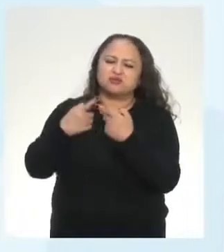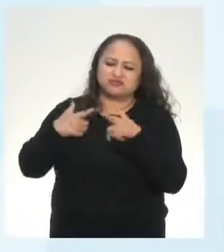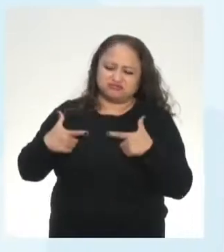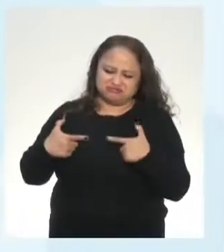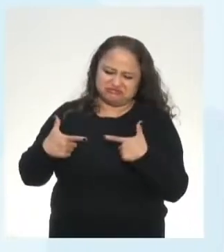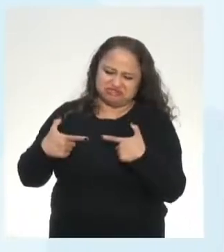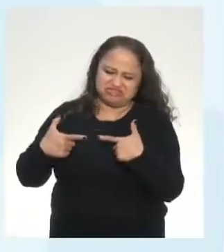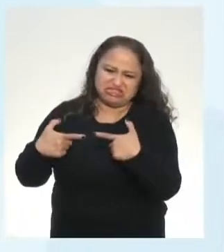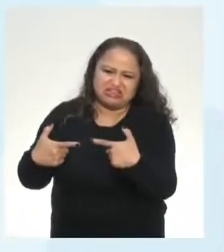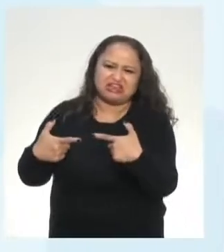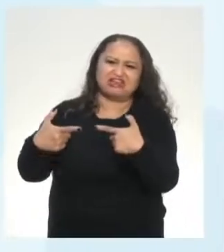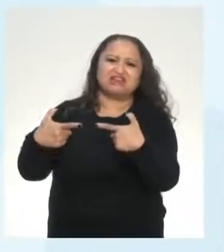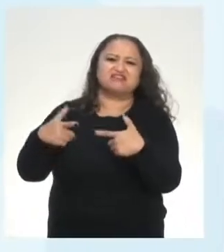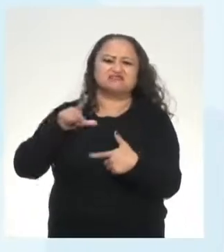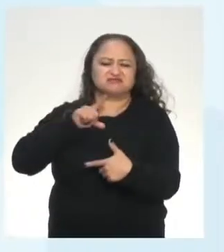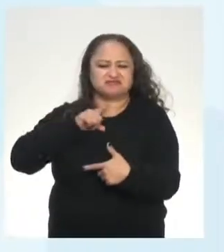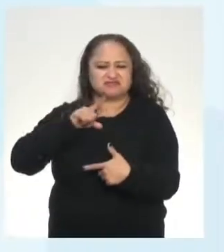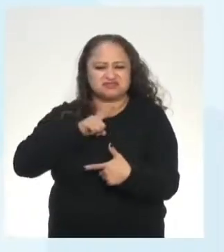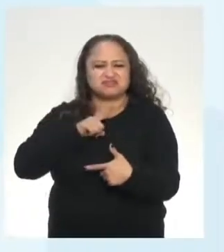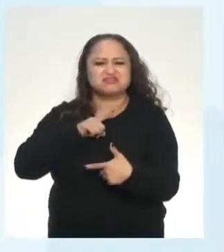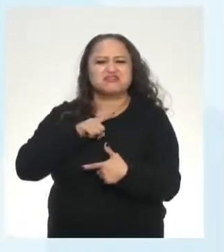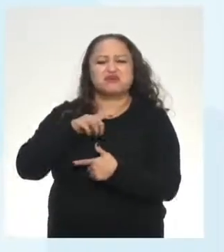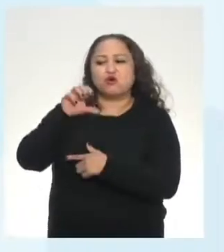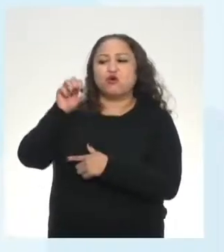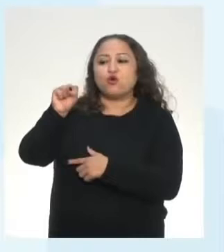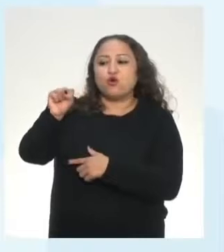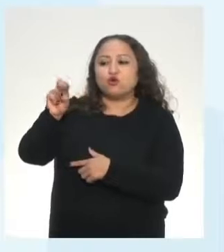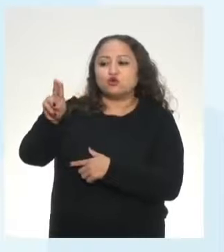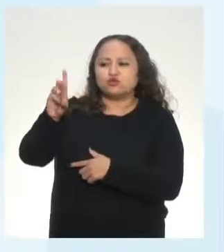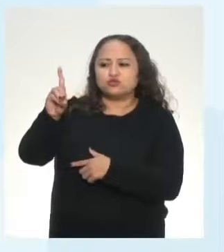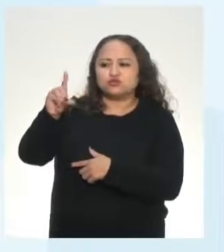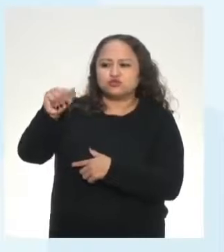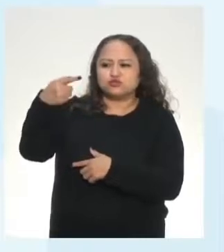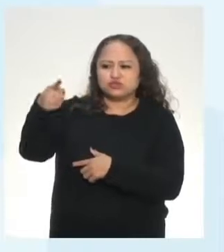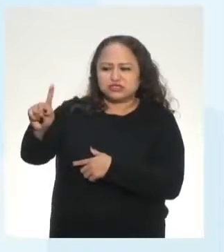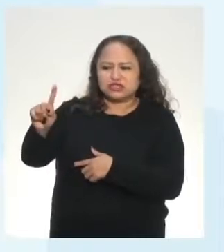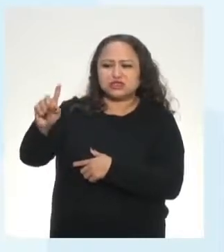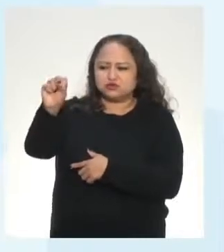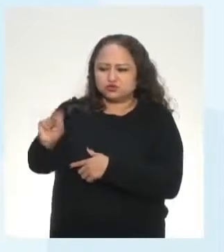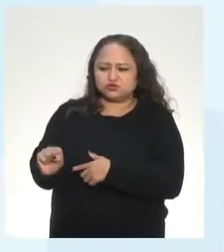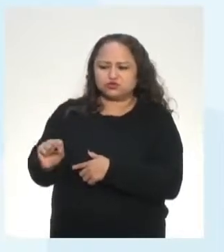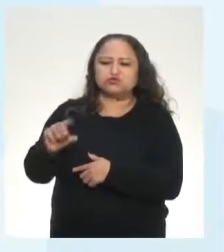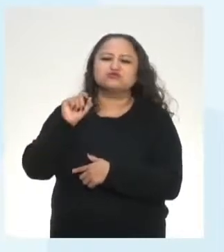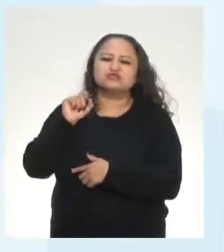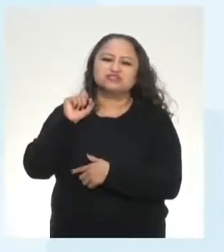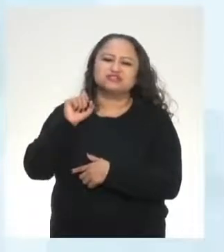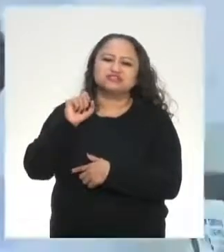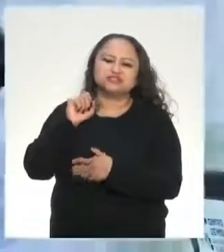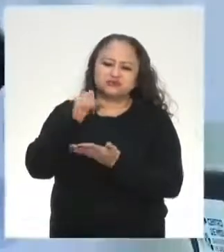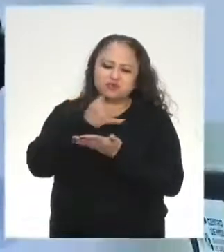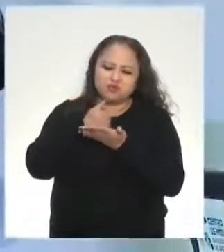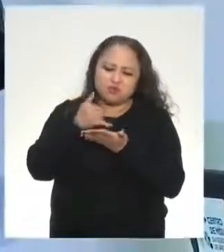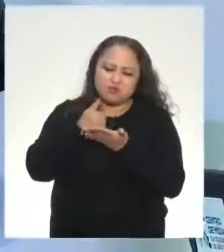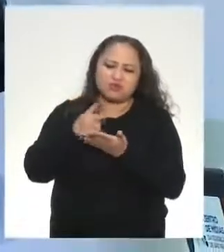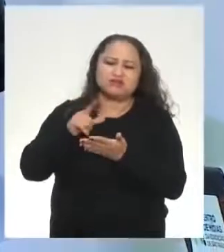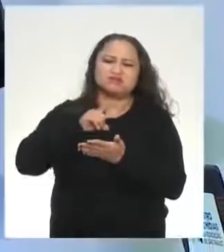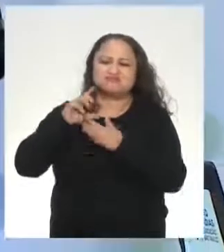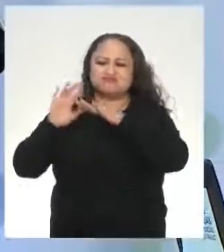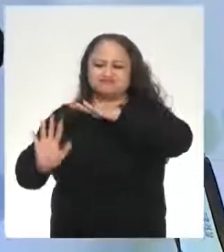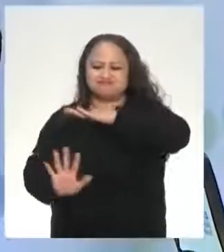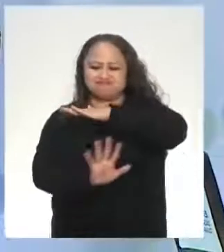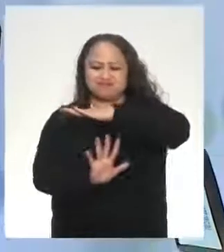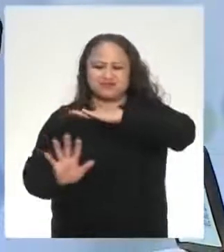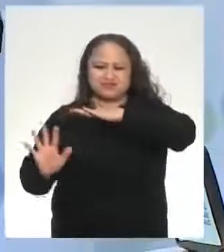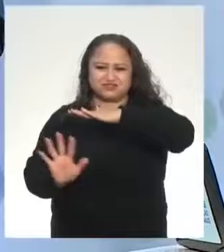do Sudão e do Sudão do Sul, o caso da Colômbia, no caso do narcotráfico, que envolve aí os deslocamentos. Vamos lá para a